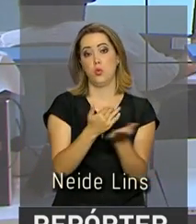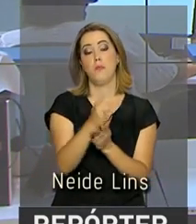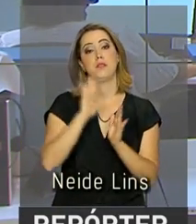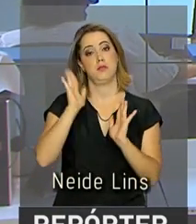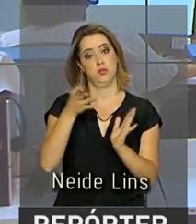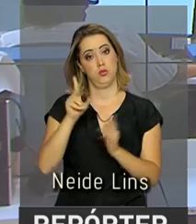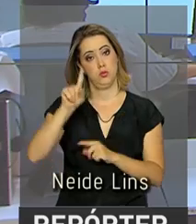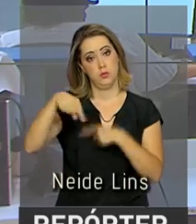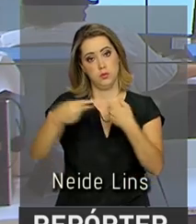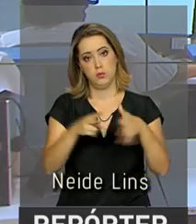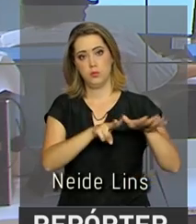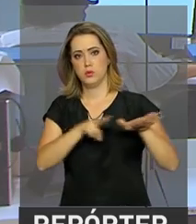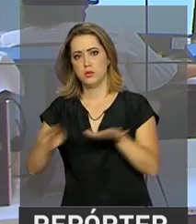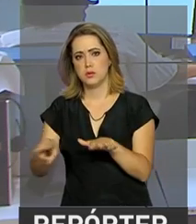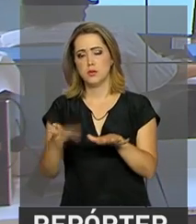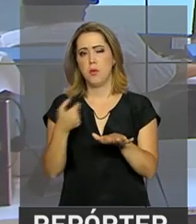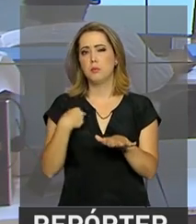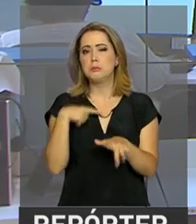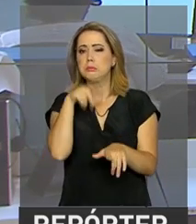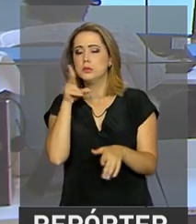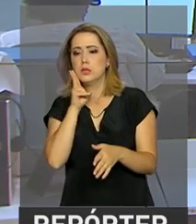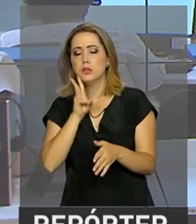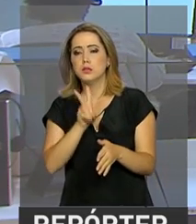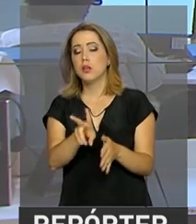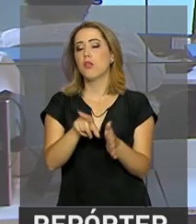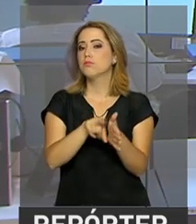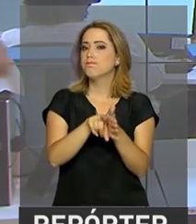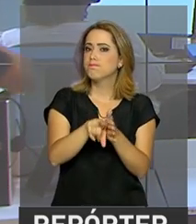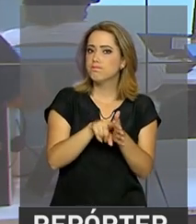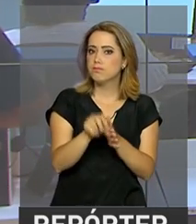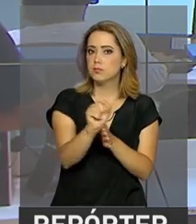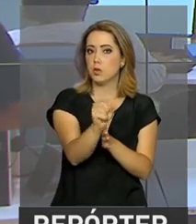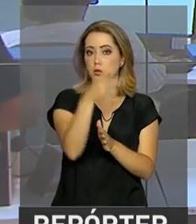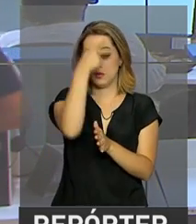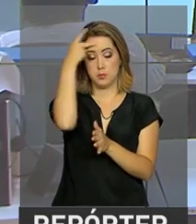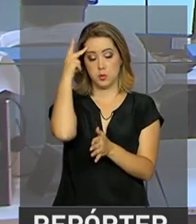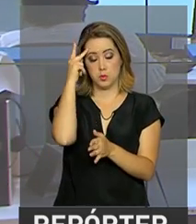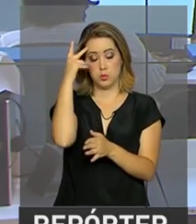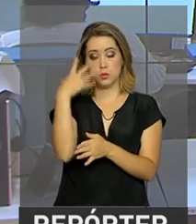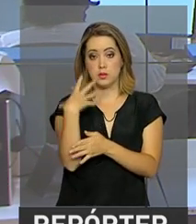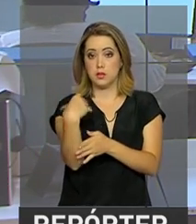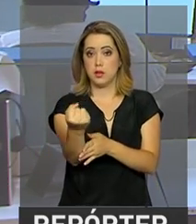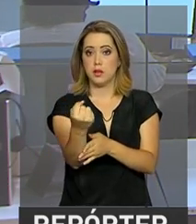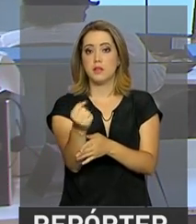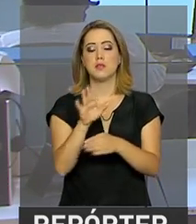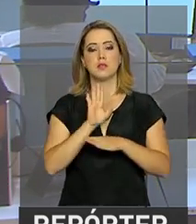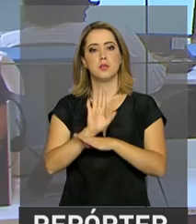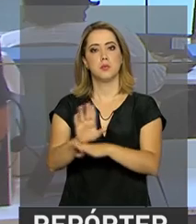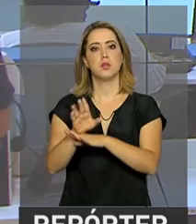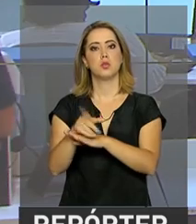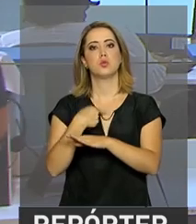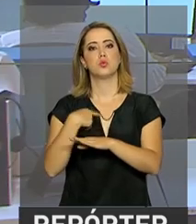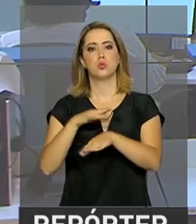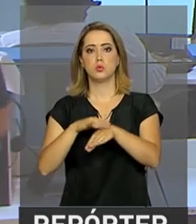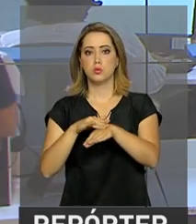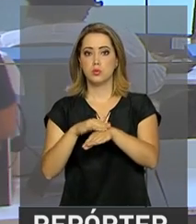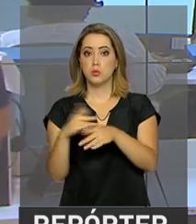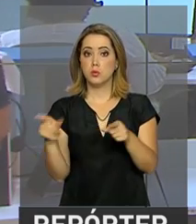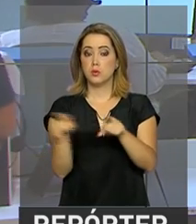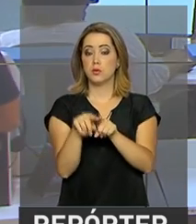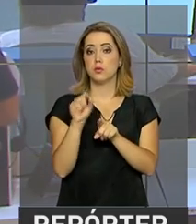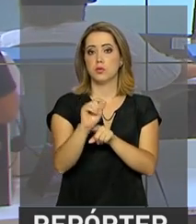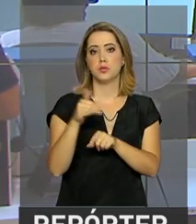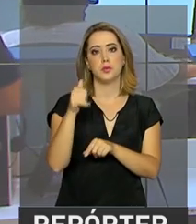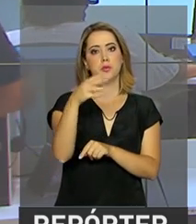na próxima semana um pente fino nos benefícios concedidos por incapacidade serão chamados 530.000